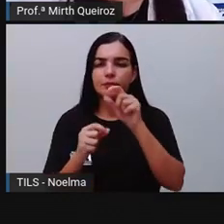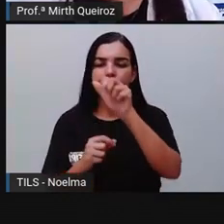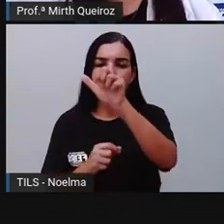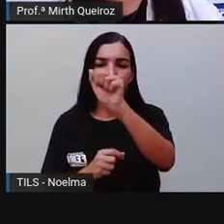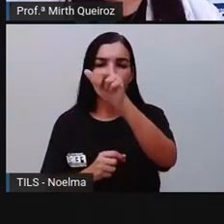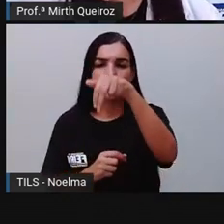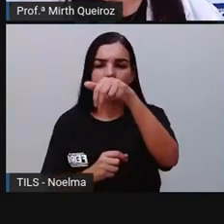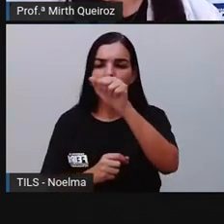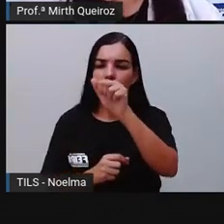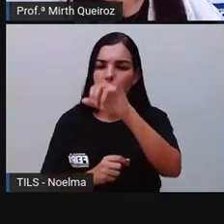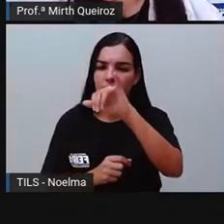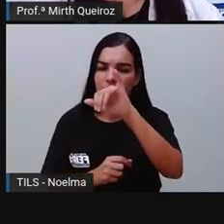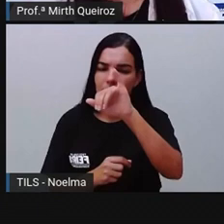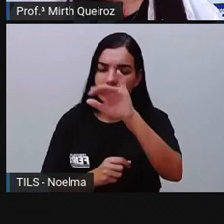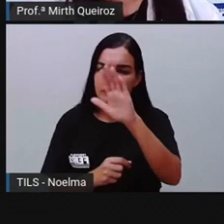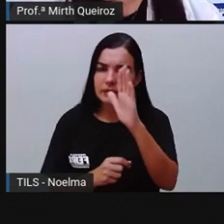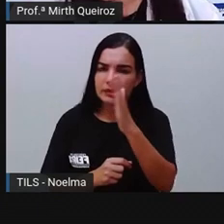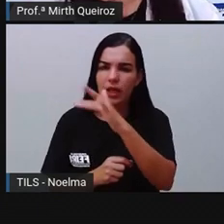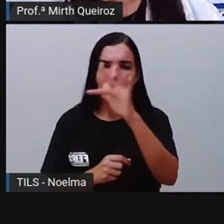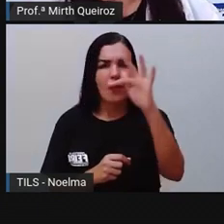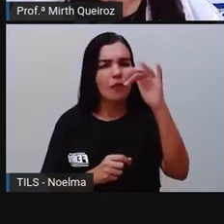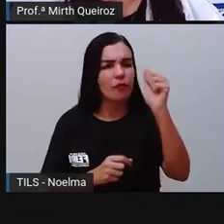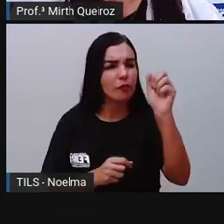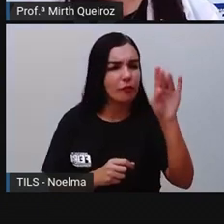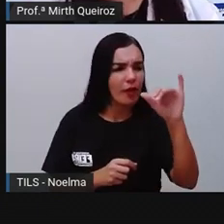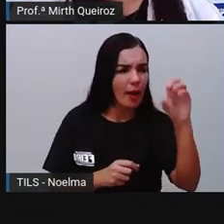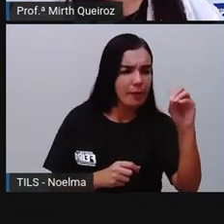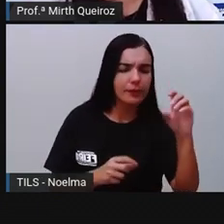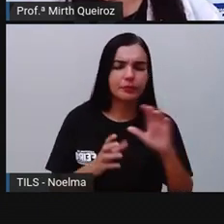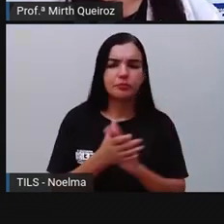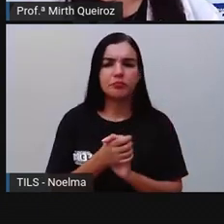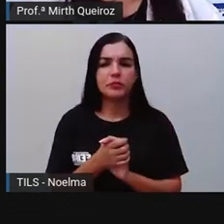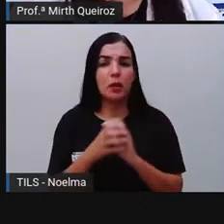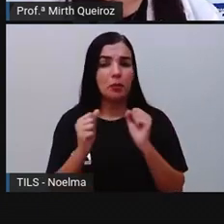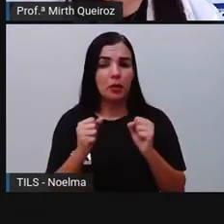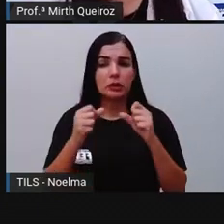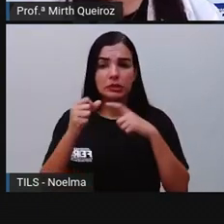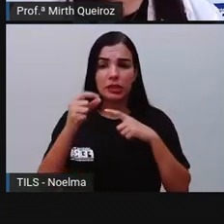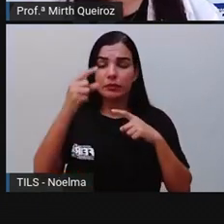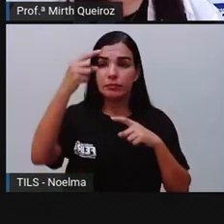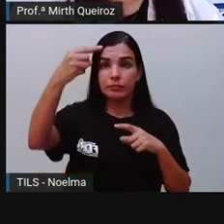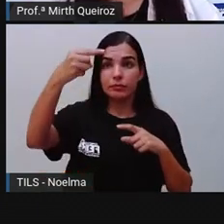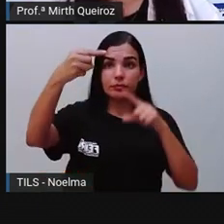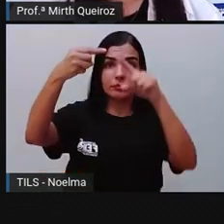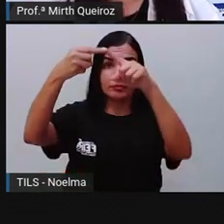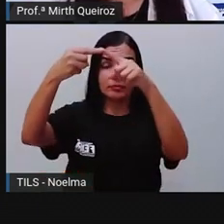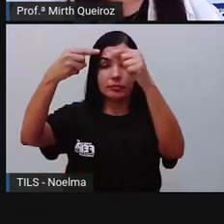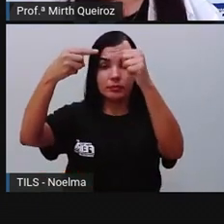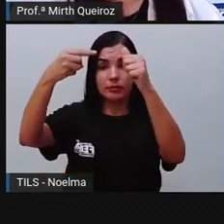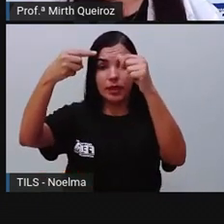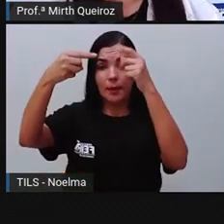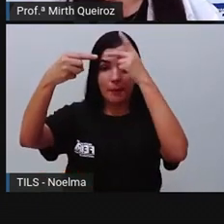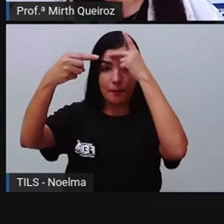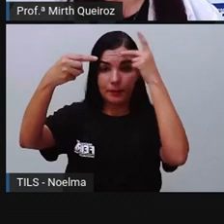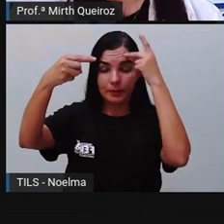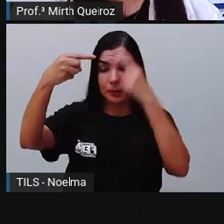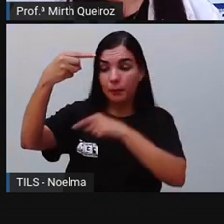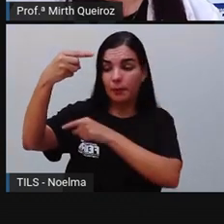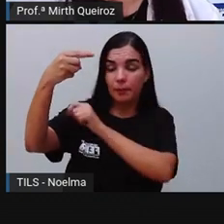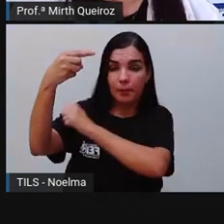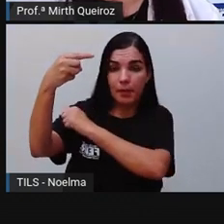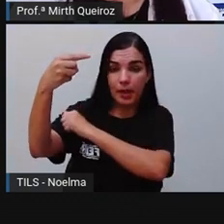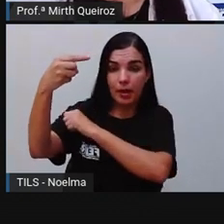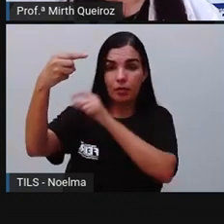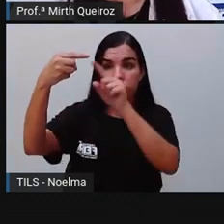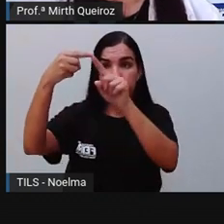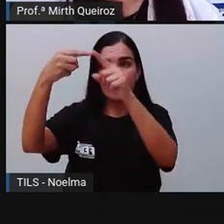Gabriel, ou Ana Júlia com Marília, ou Ana Júlia, Marisa, ou Ana Júlia com o Ricardo, ou eu posso também pegar Pedro com o Fábio, Pedro